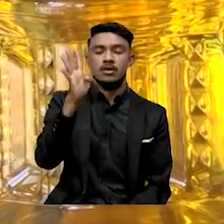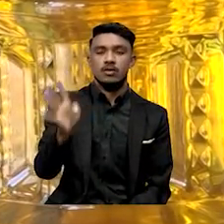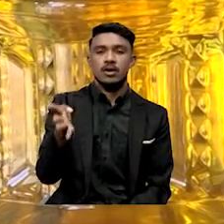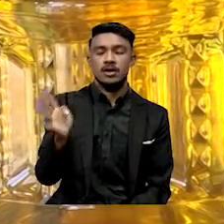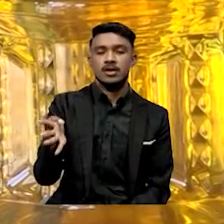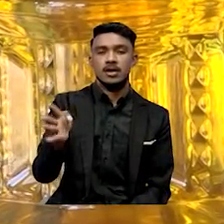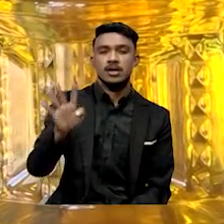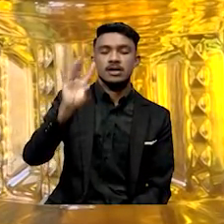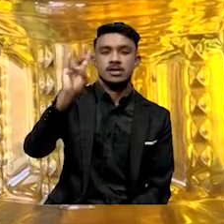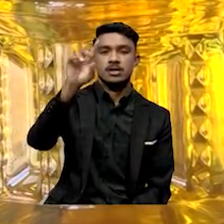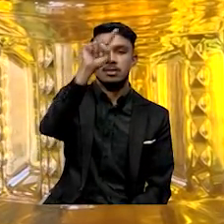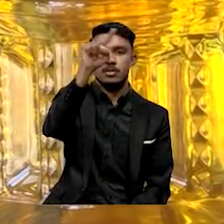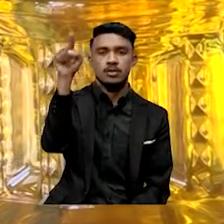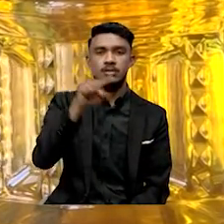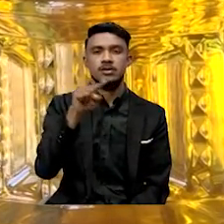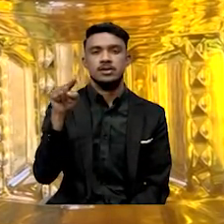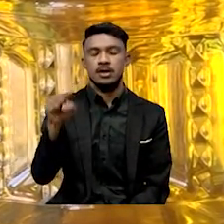47% depois ir né